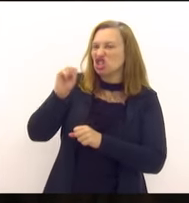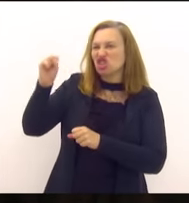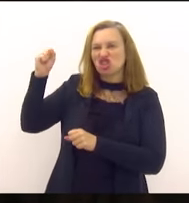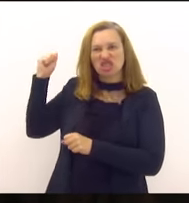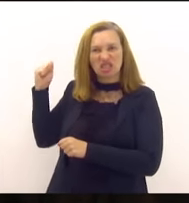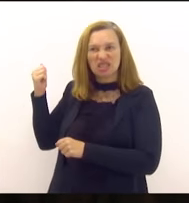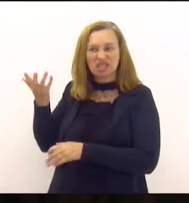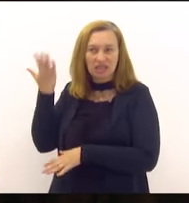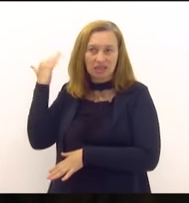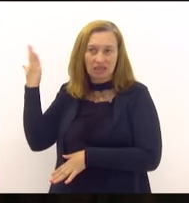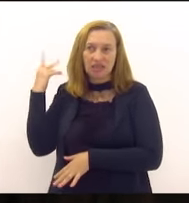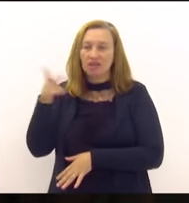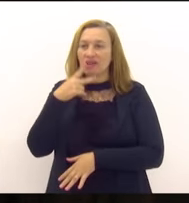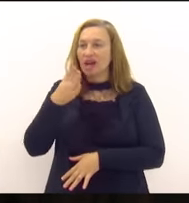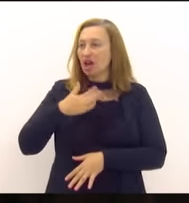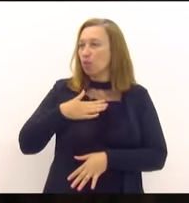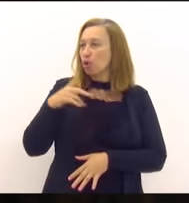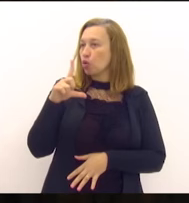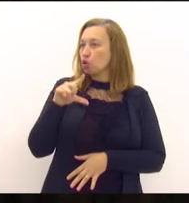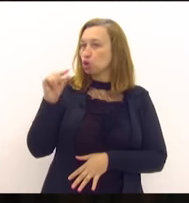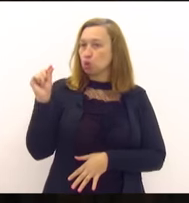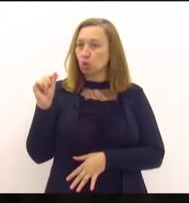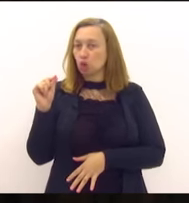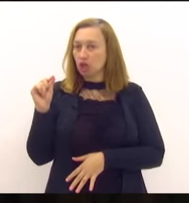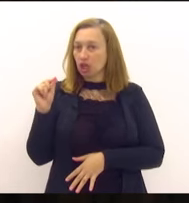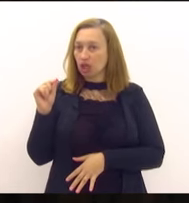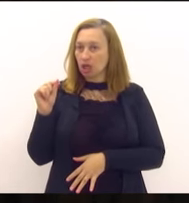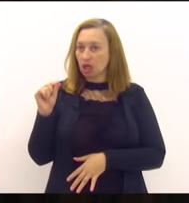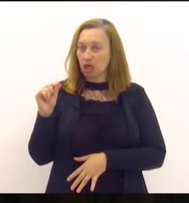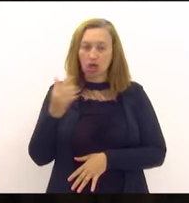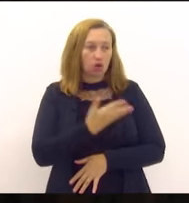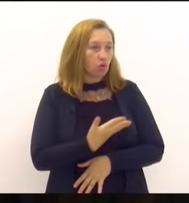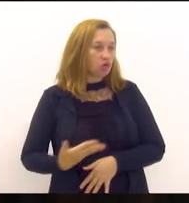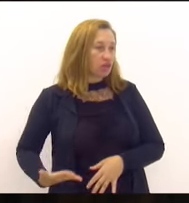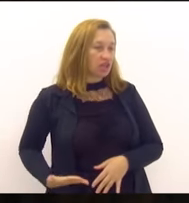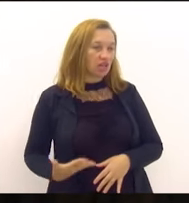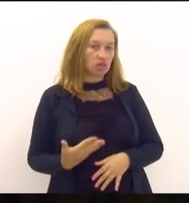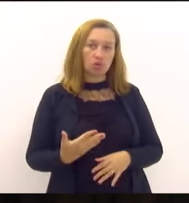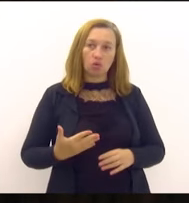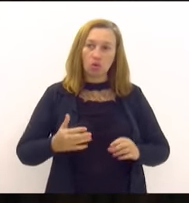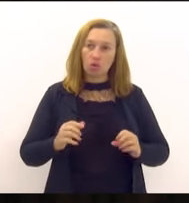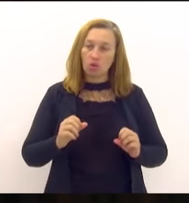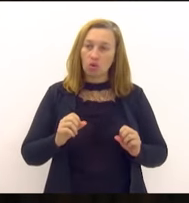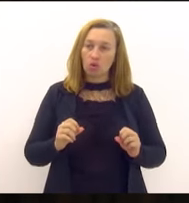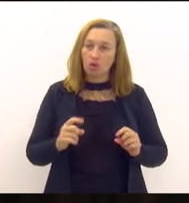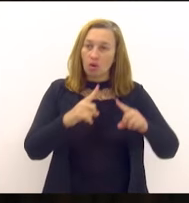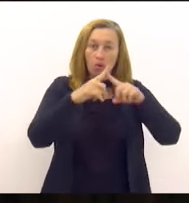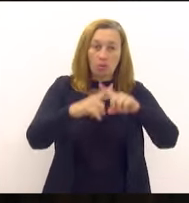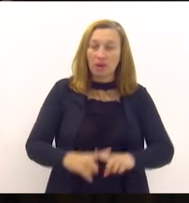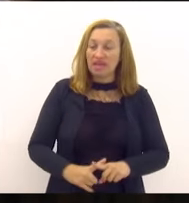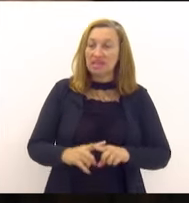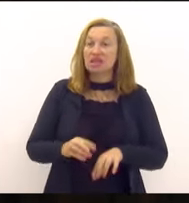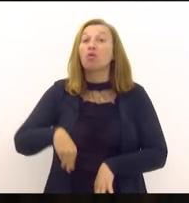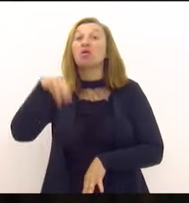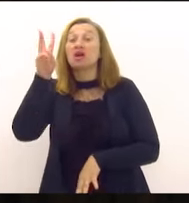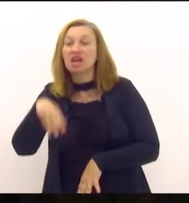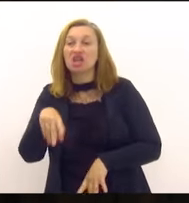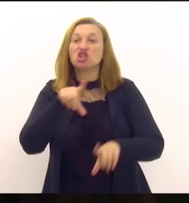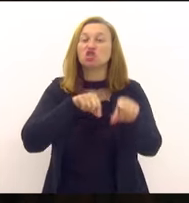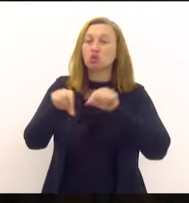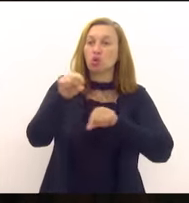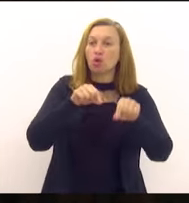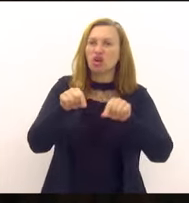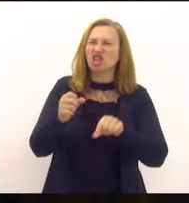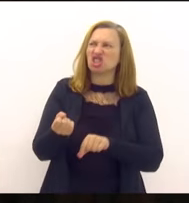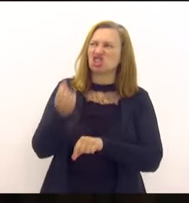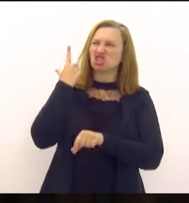a mídia falava que era o meu escolhido, que havia uma queda de braço minha com o governador para colocar um Antenor. Estranhamente, o noticiário de ontem